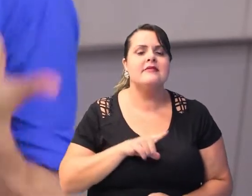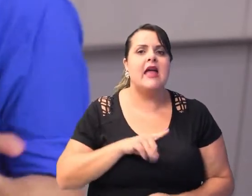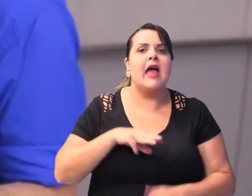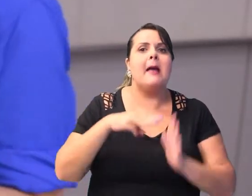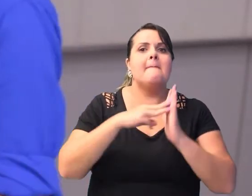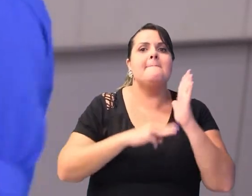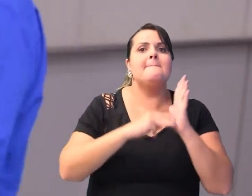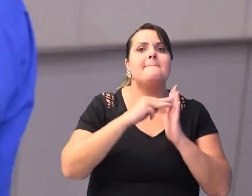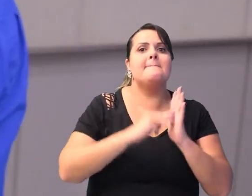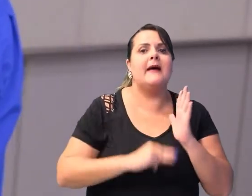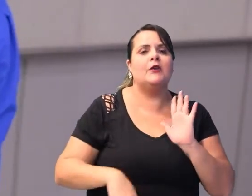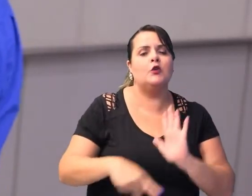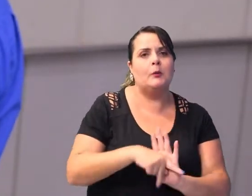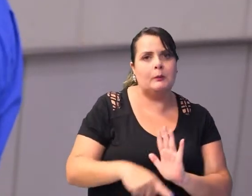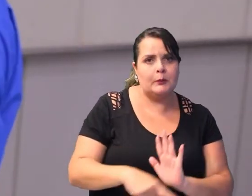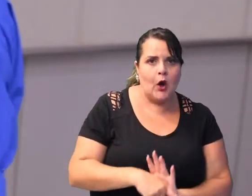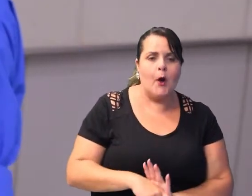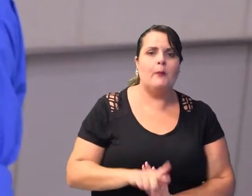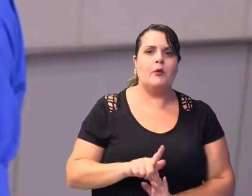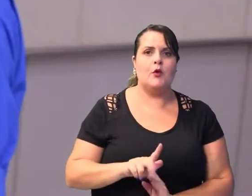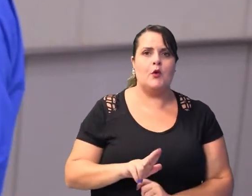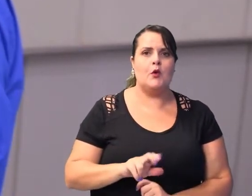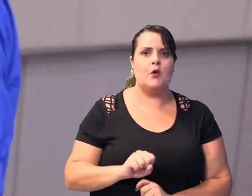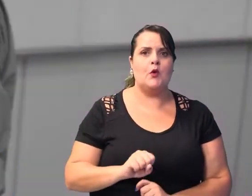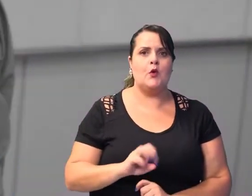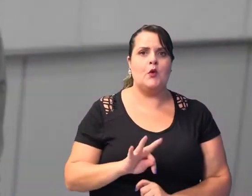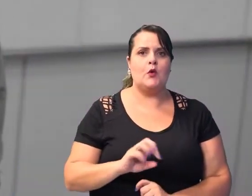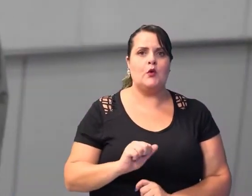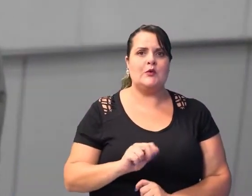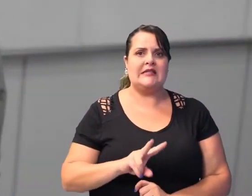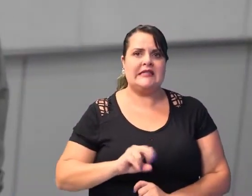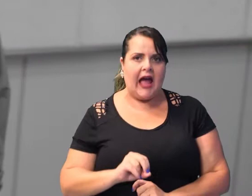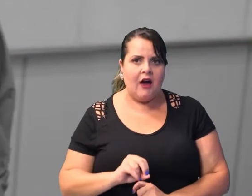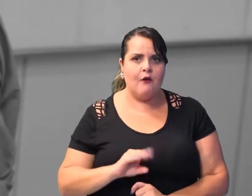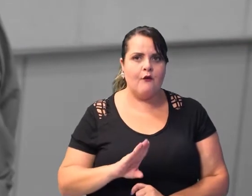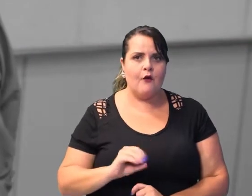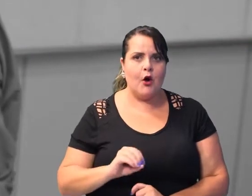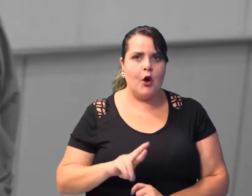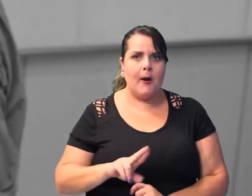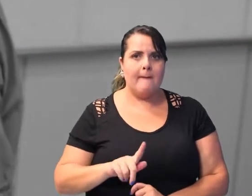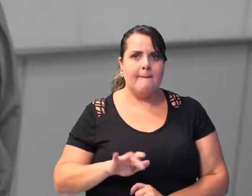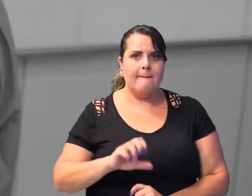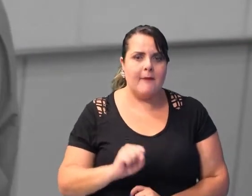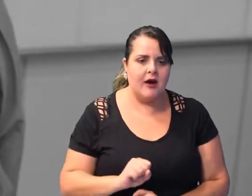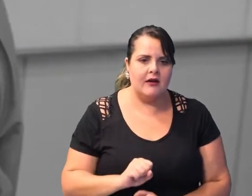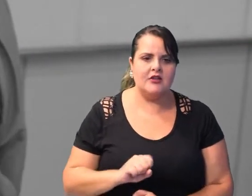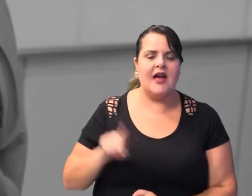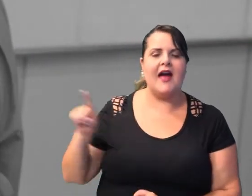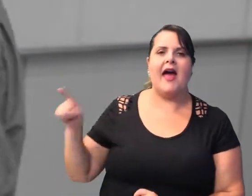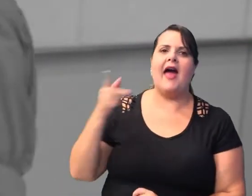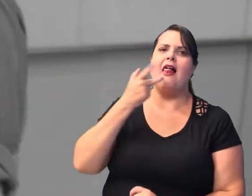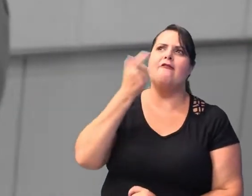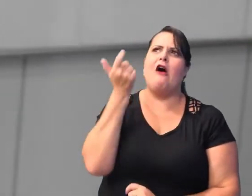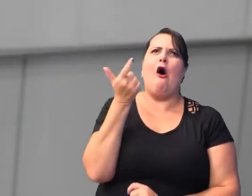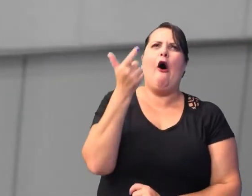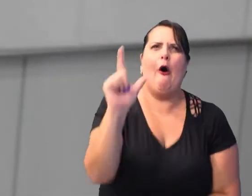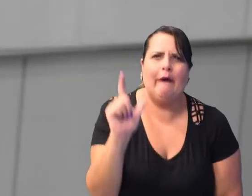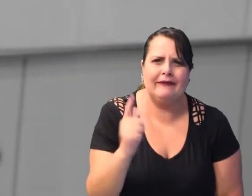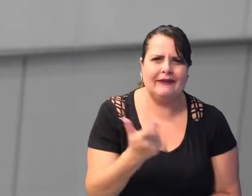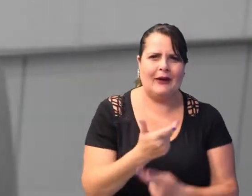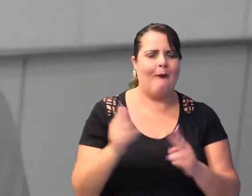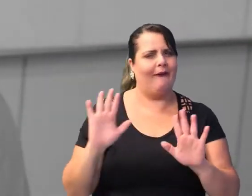estejam aí já viu e tem um rock como chama teu grosso e também é bom eu é outra coisa mas ela já